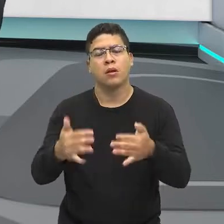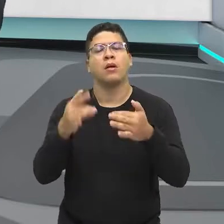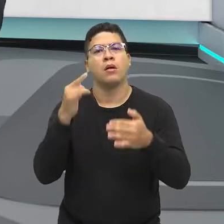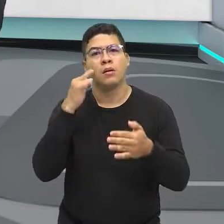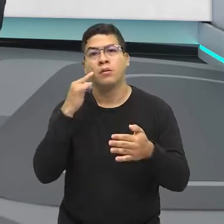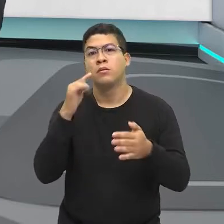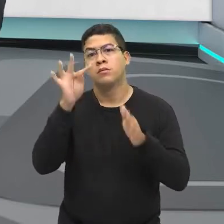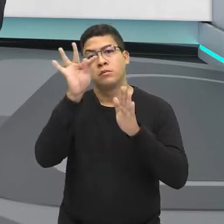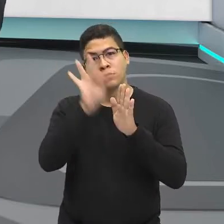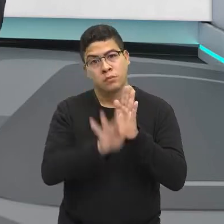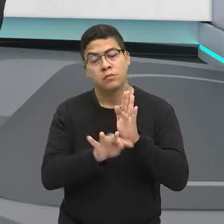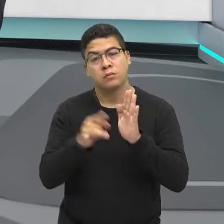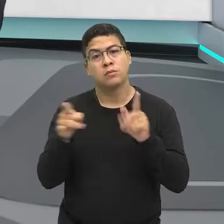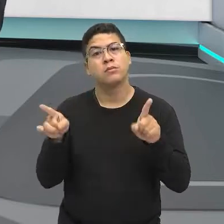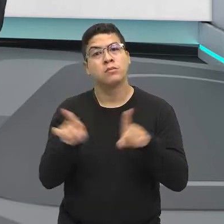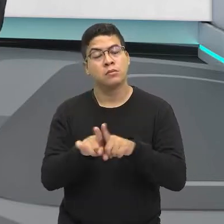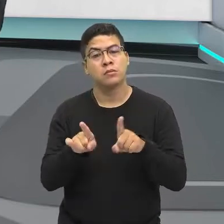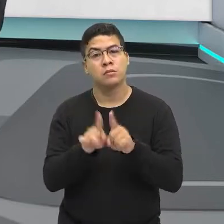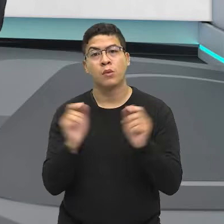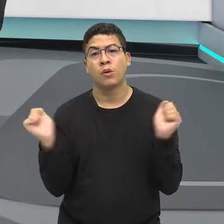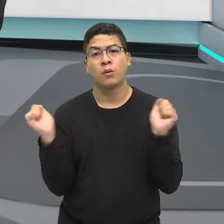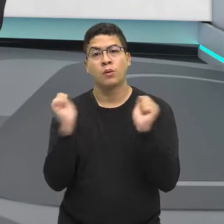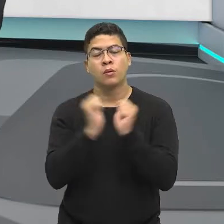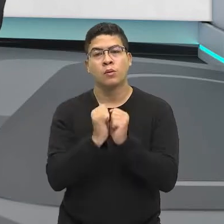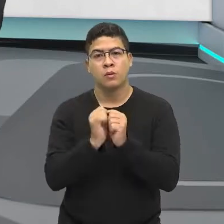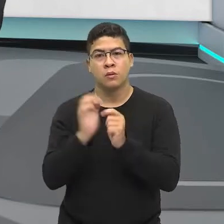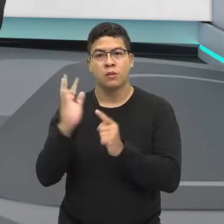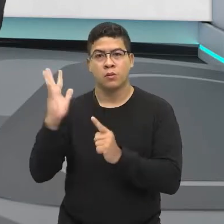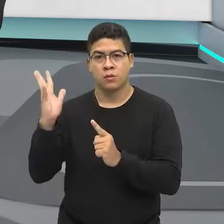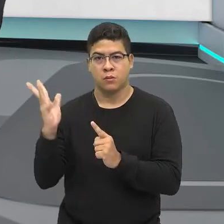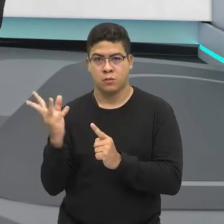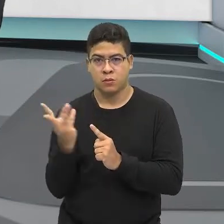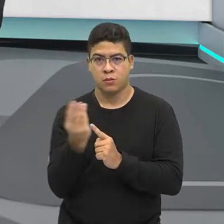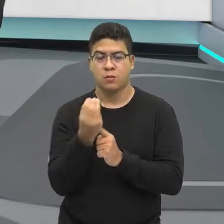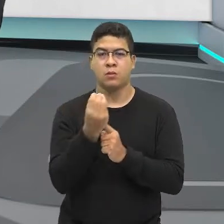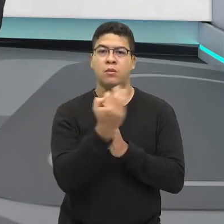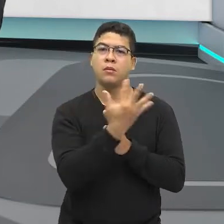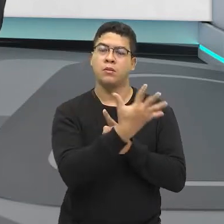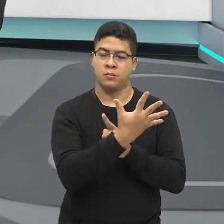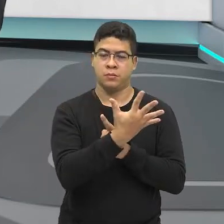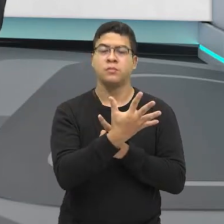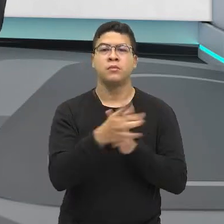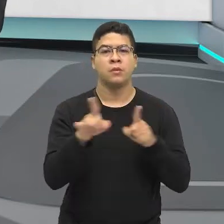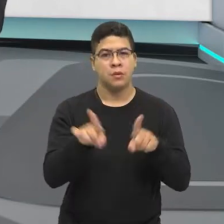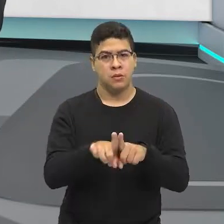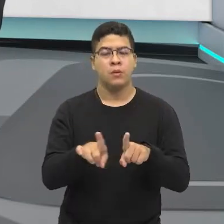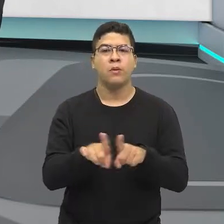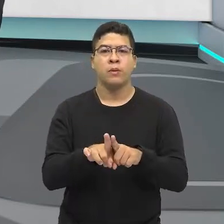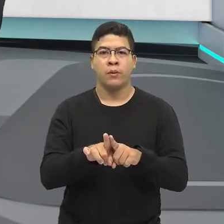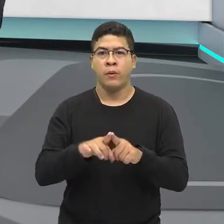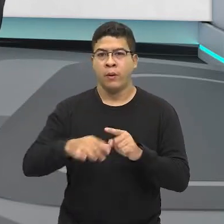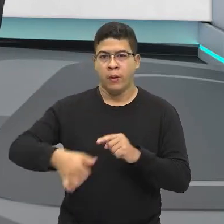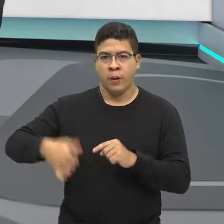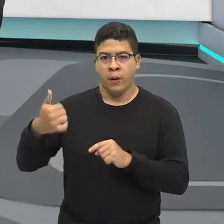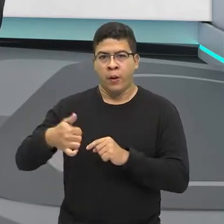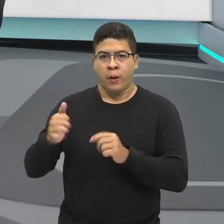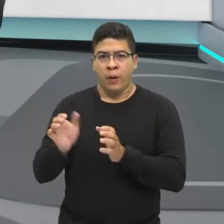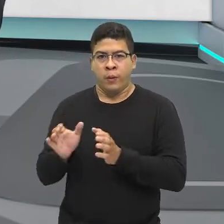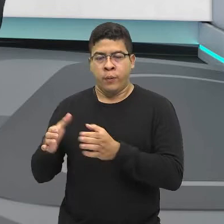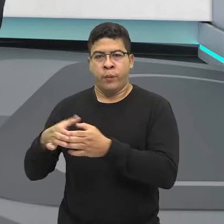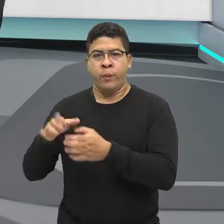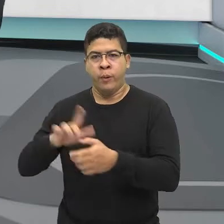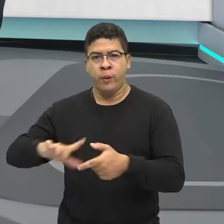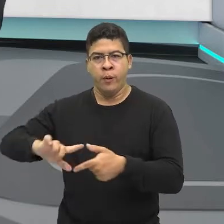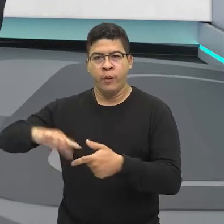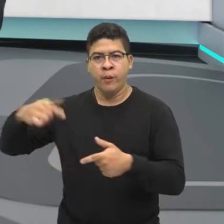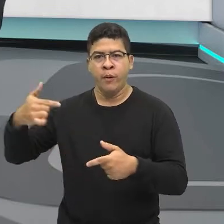dele que juntou-se ali a Semana da Arte Moderna e também ali essa primeira geração